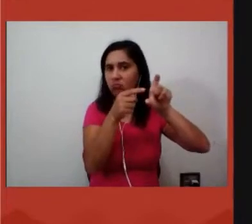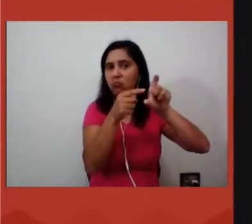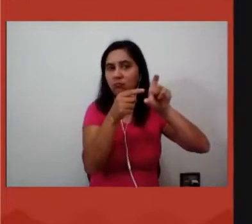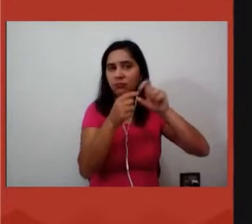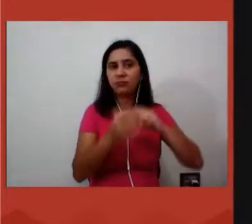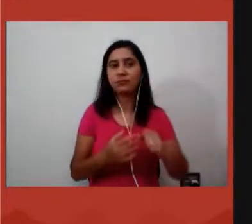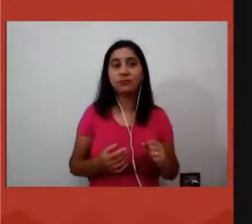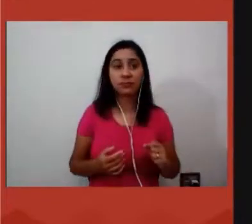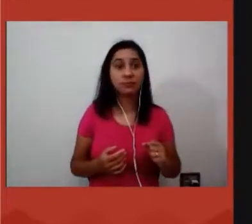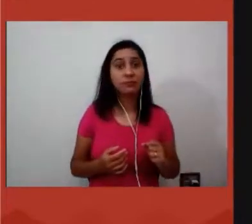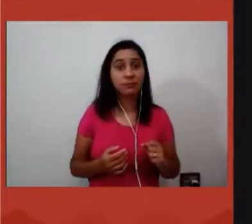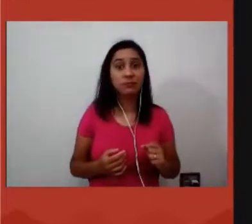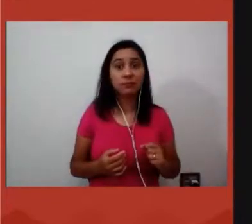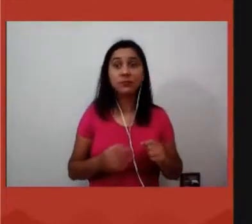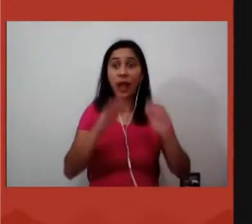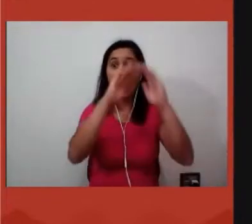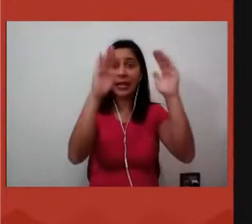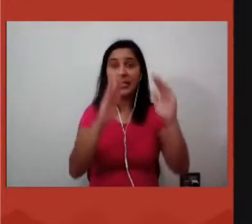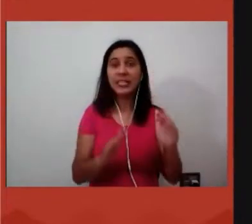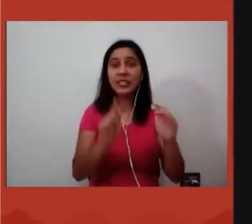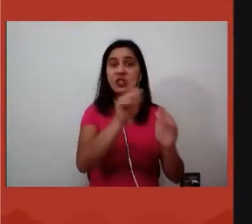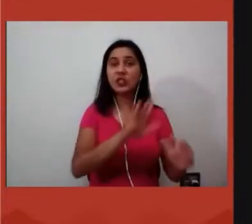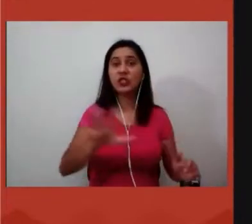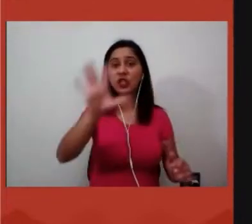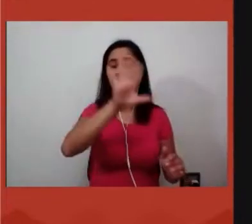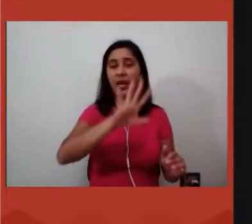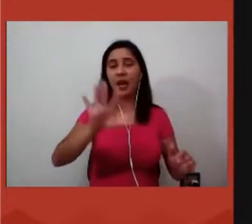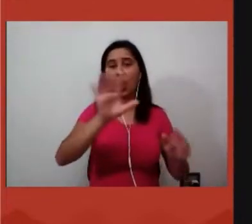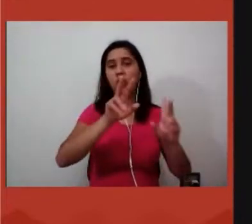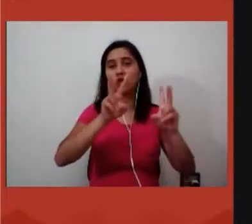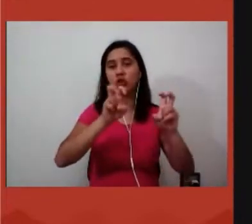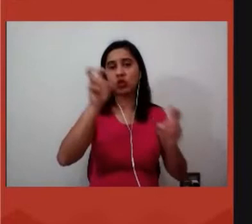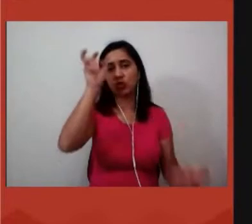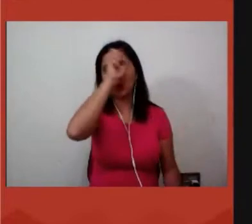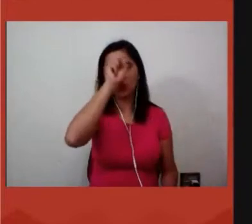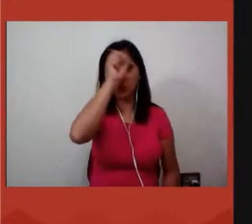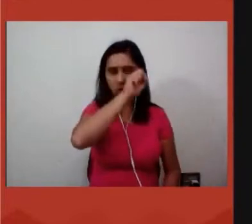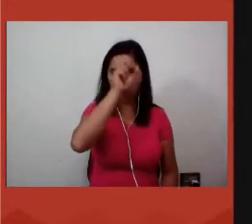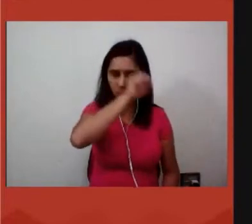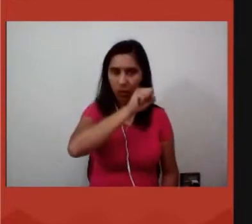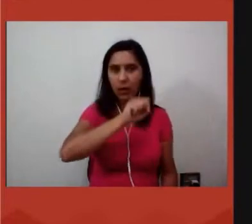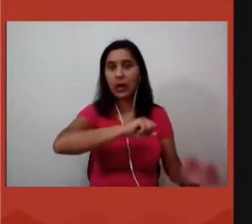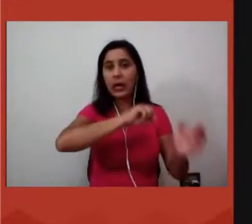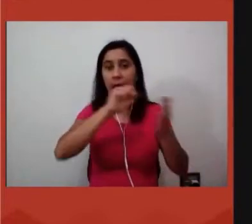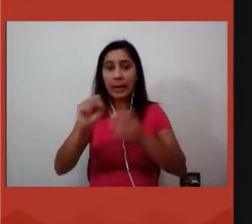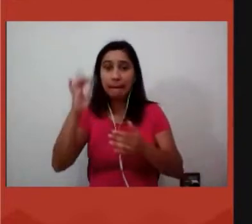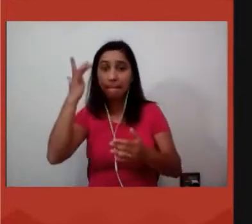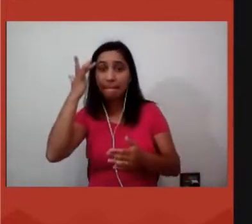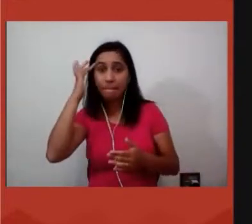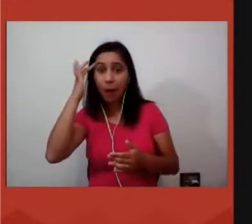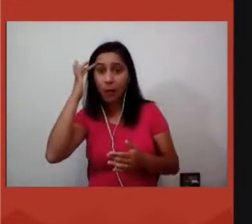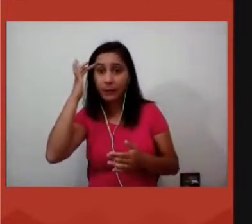Aqui seriam as questões mais gerais de aprendizagem mesmo, né? E as hipóteses...